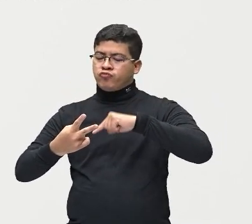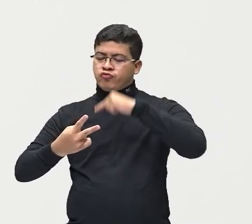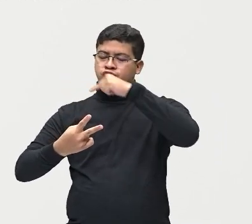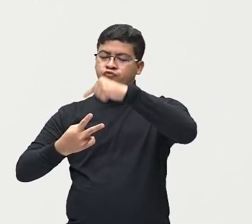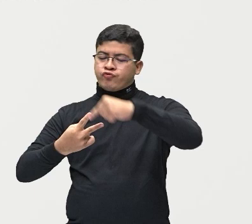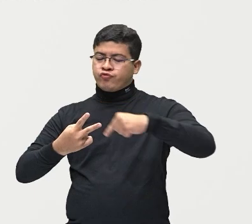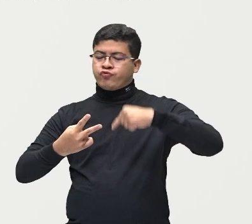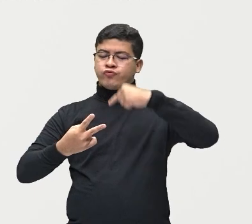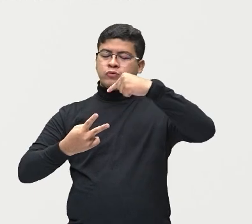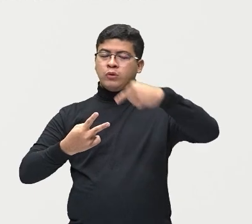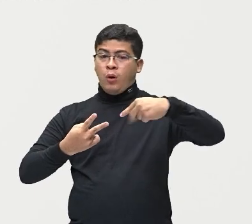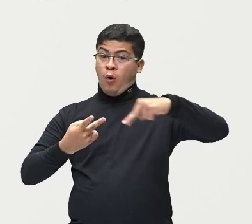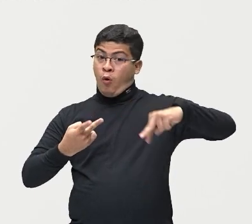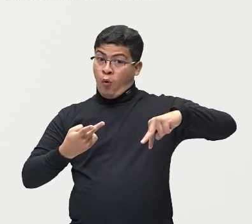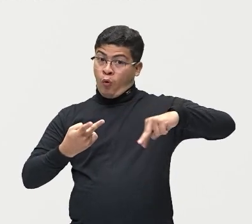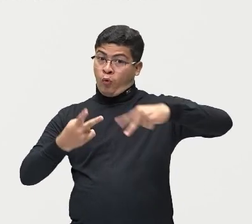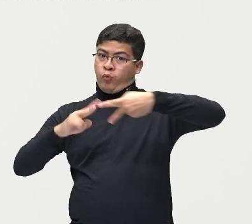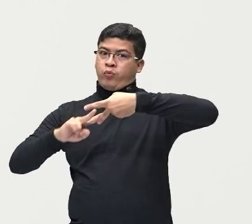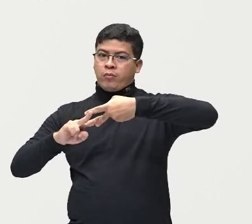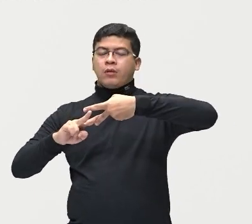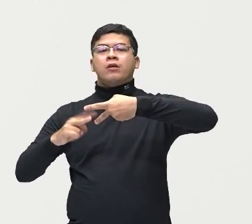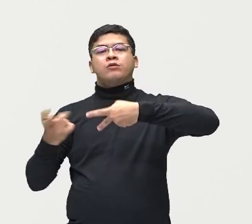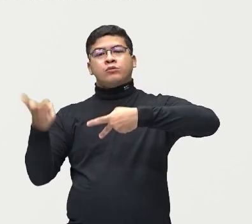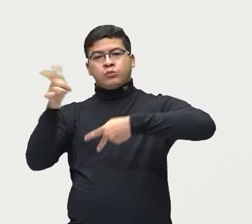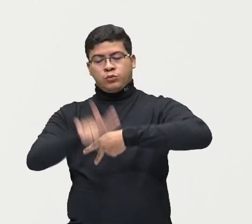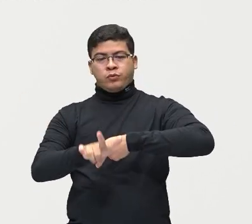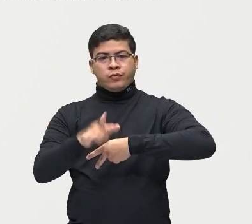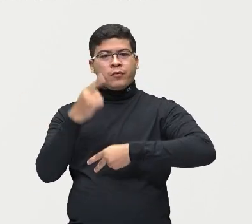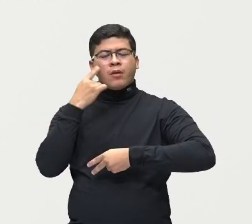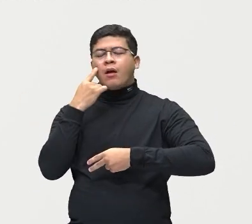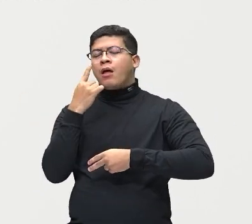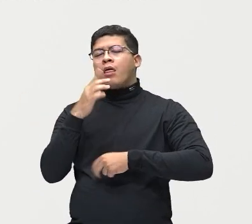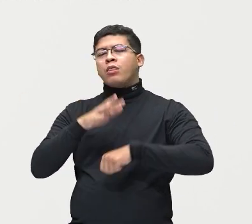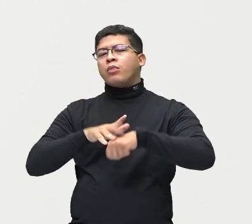das vacinas para hepatite B em